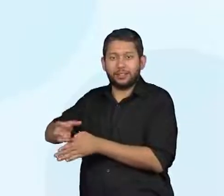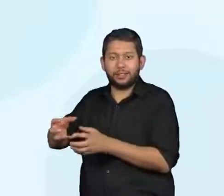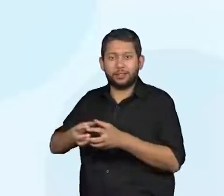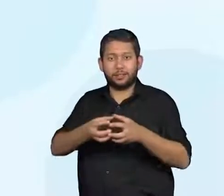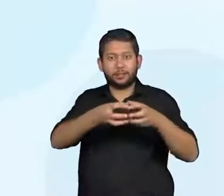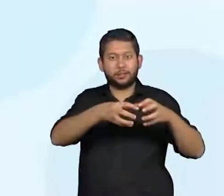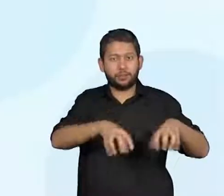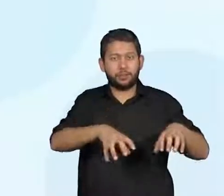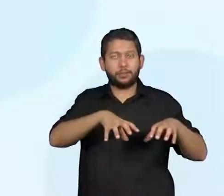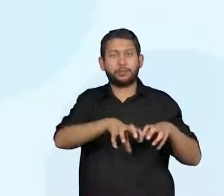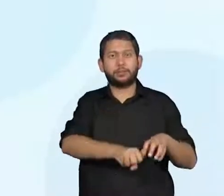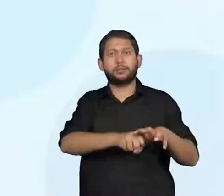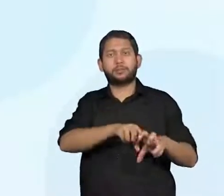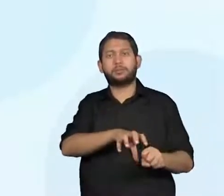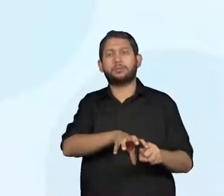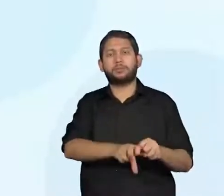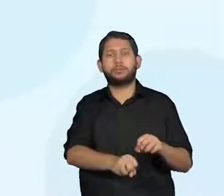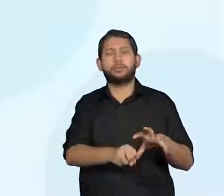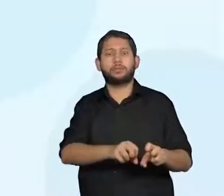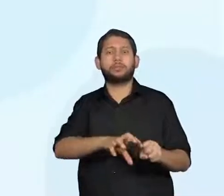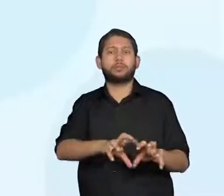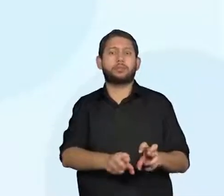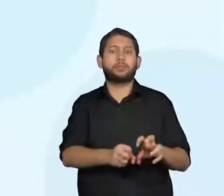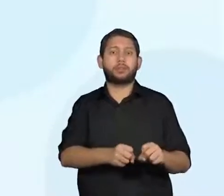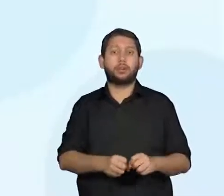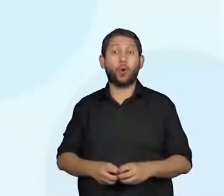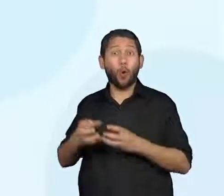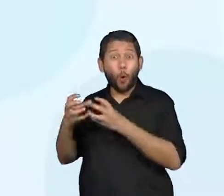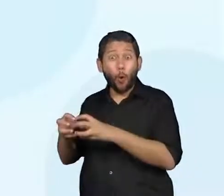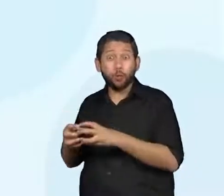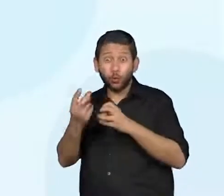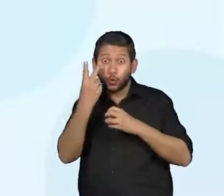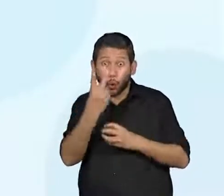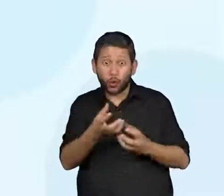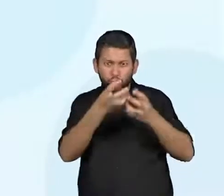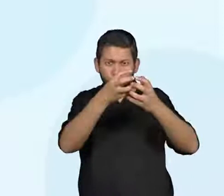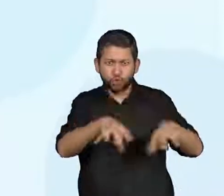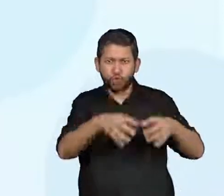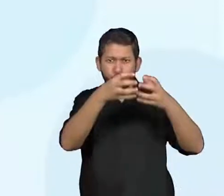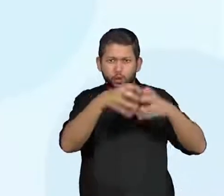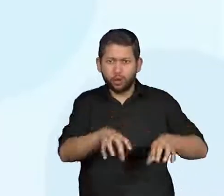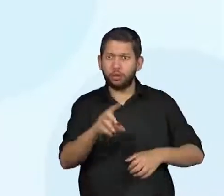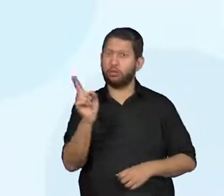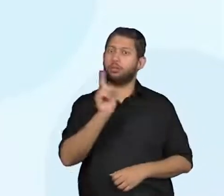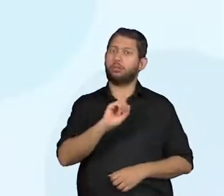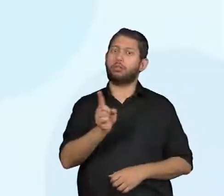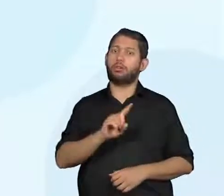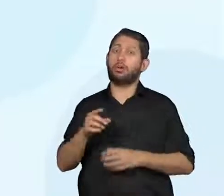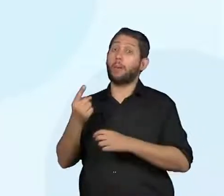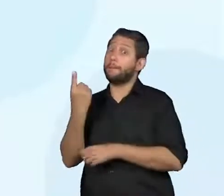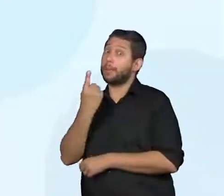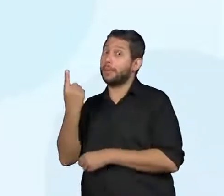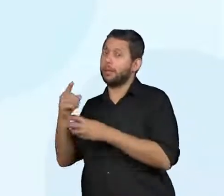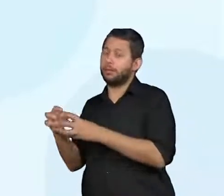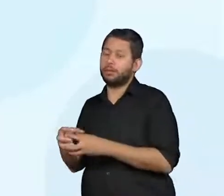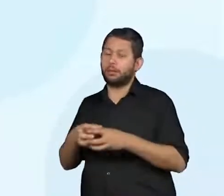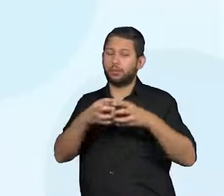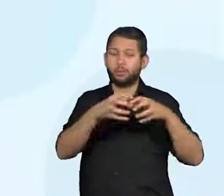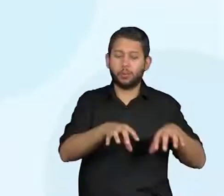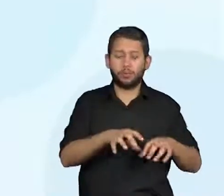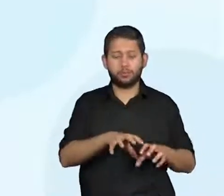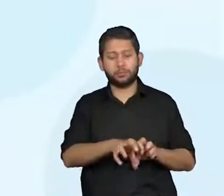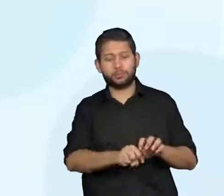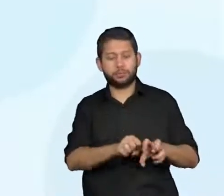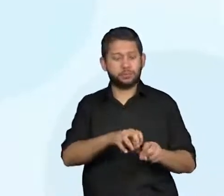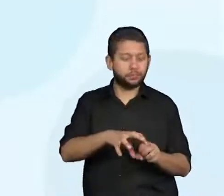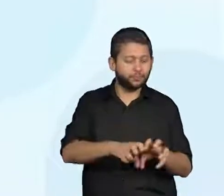ir preparando. Então, você não vai colocar os 2 ovos de uma vez só. Ele pede para você ir acrescentando o primeiro, averiguar